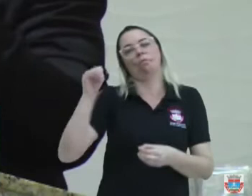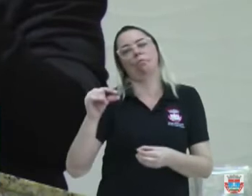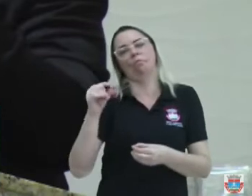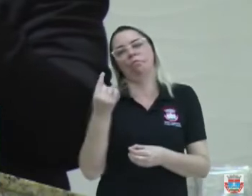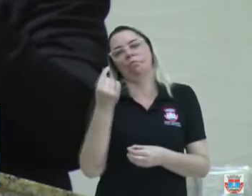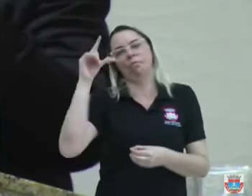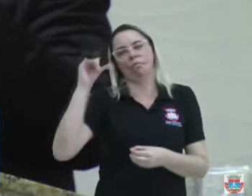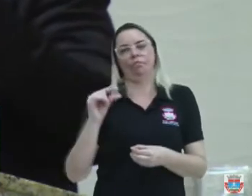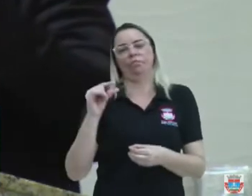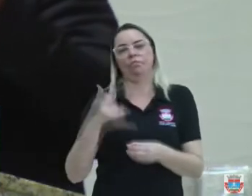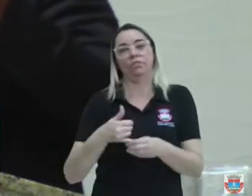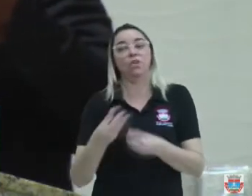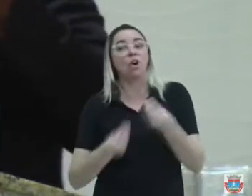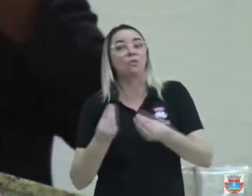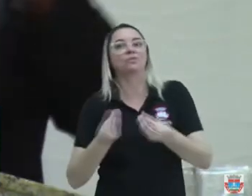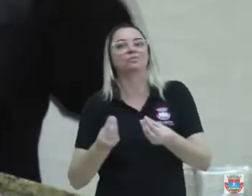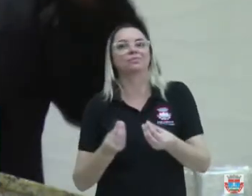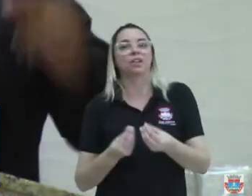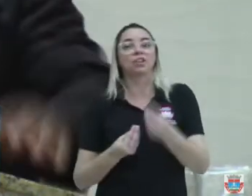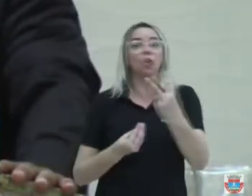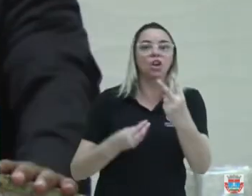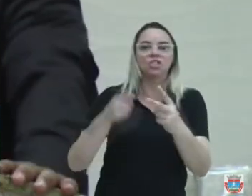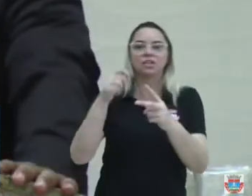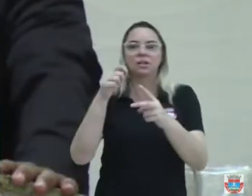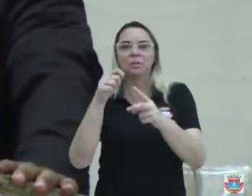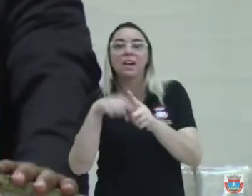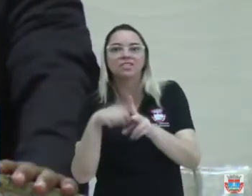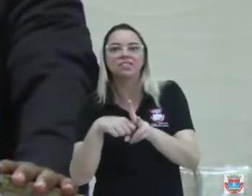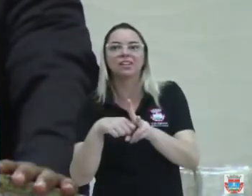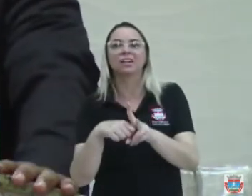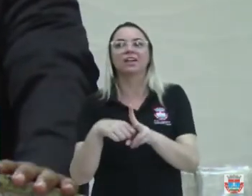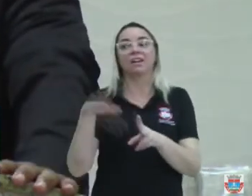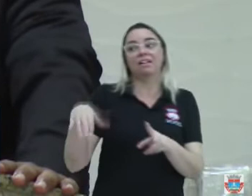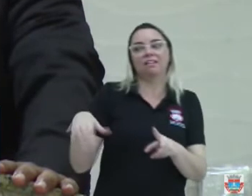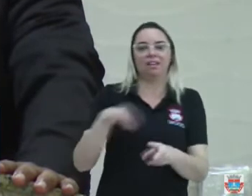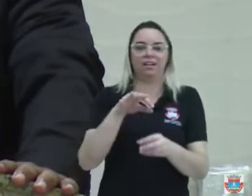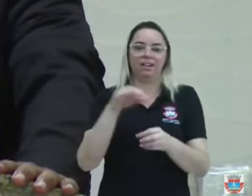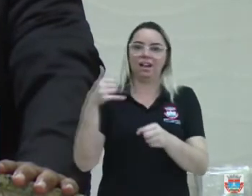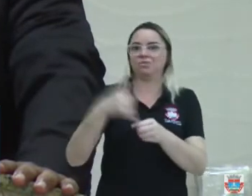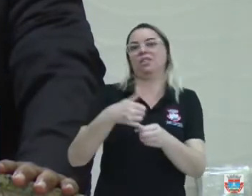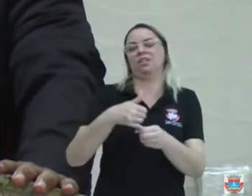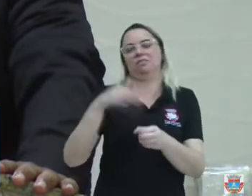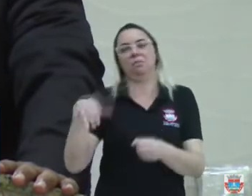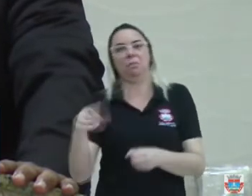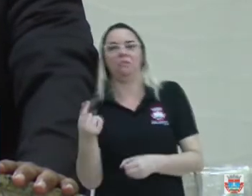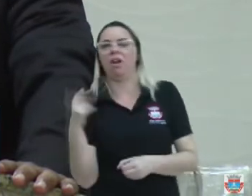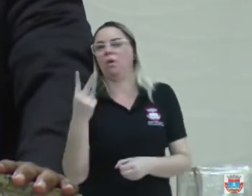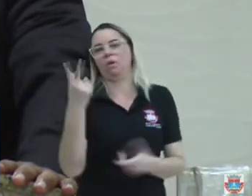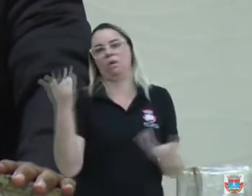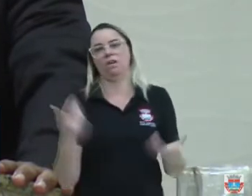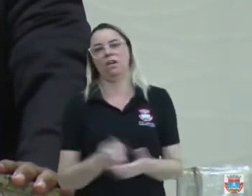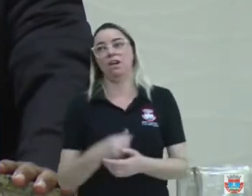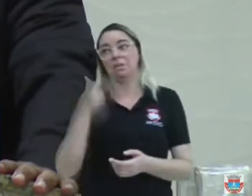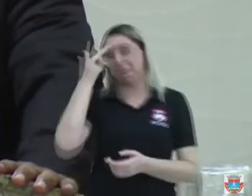3 anos e meio passou. Aí faltando 2 meses para uma eleição, aí a gasolina baixa. E muita gente se